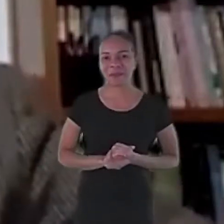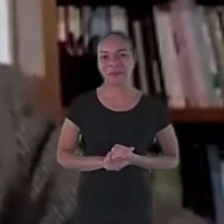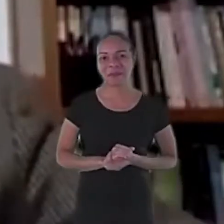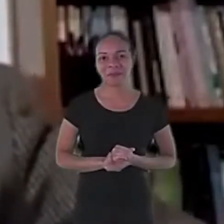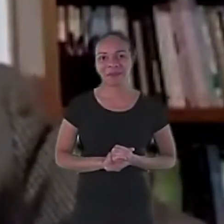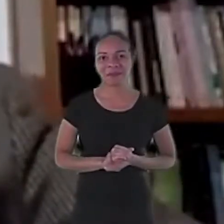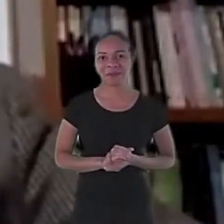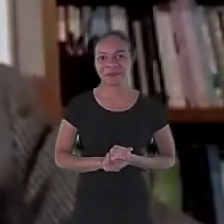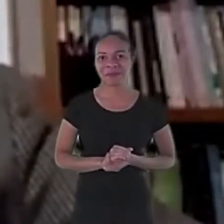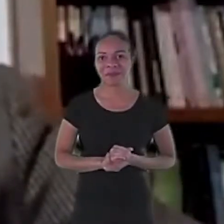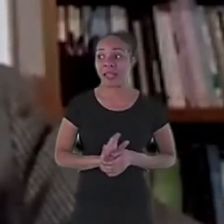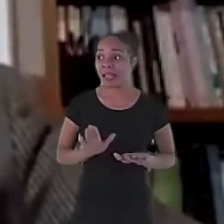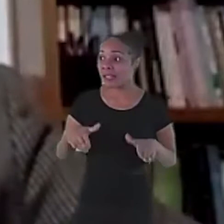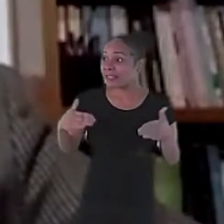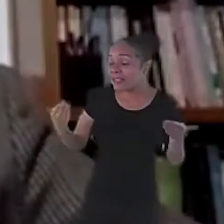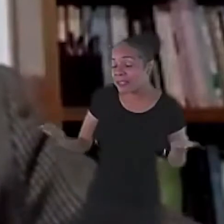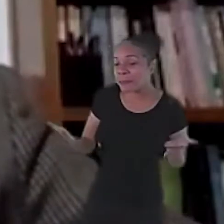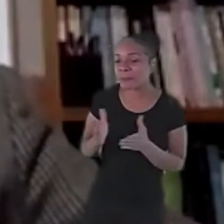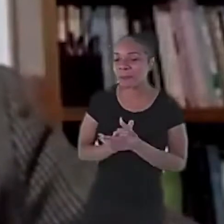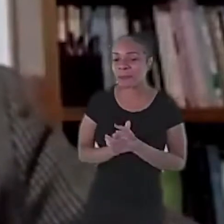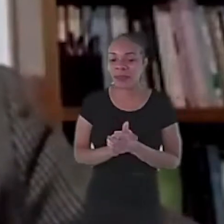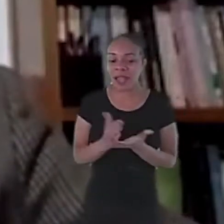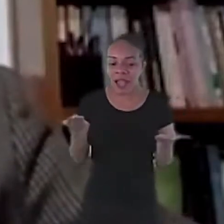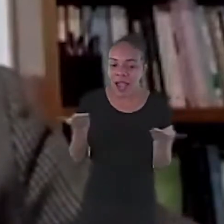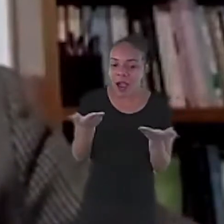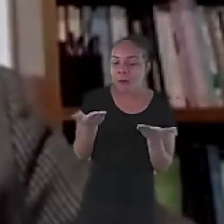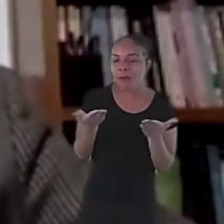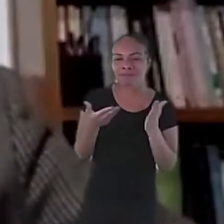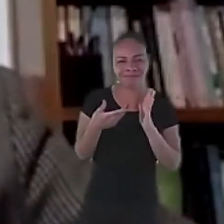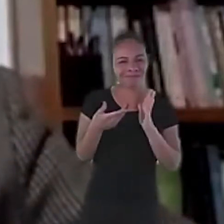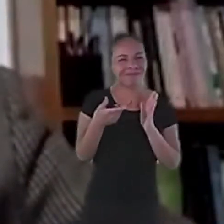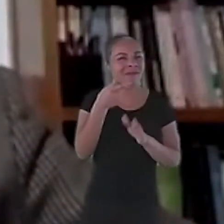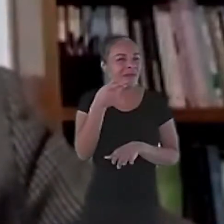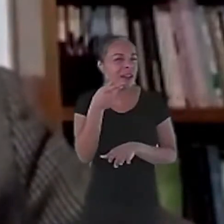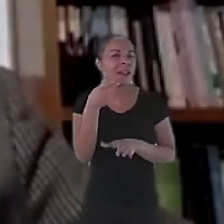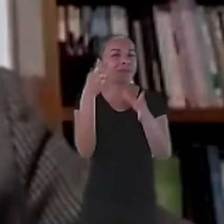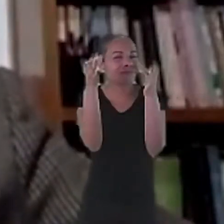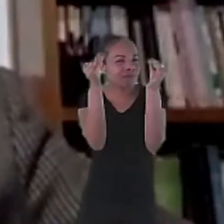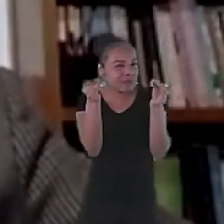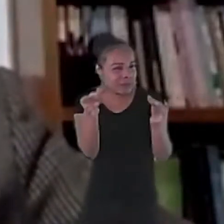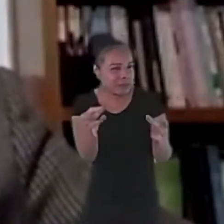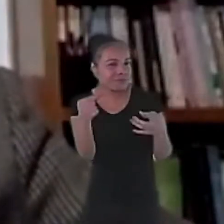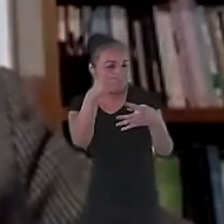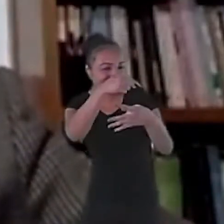Eu vou chamar a atenção para alguns aspectos.